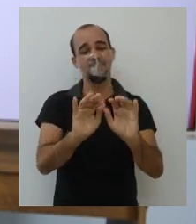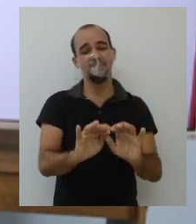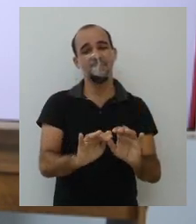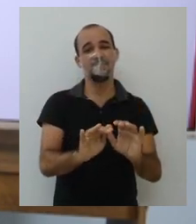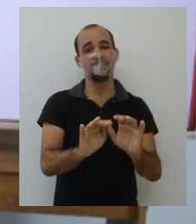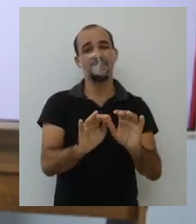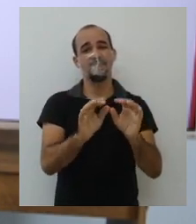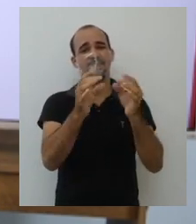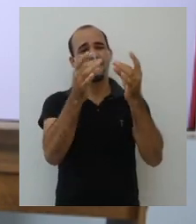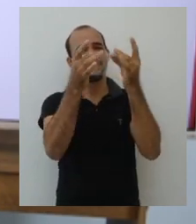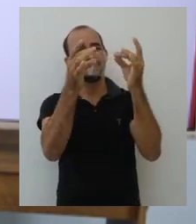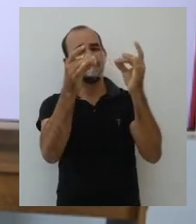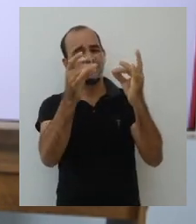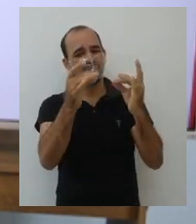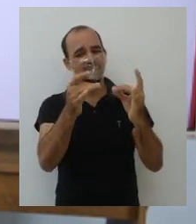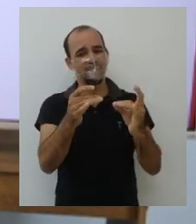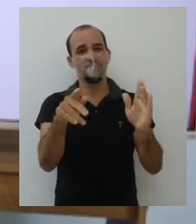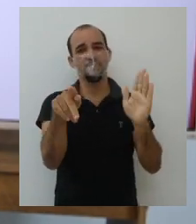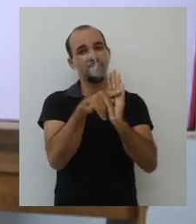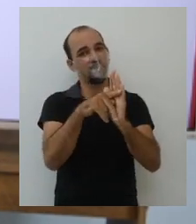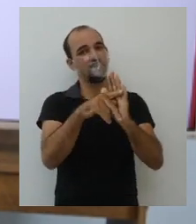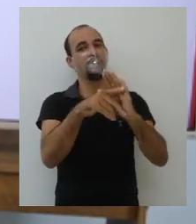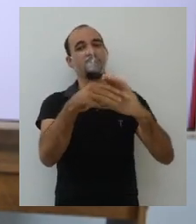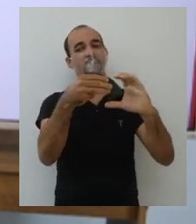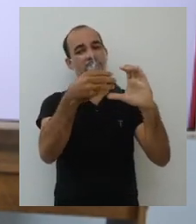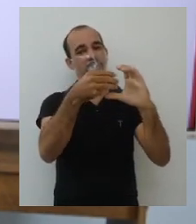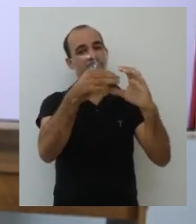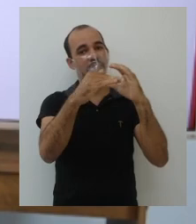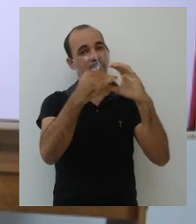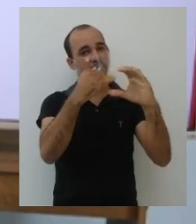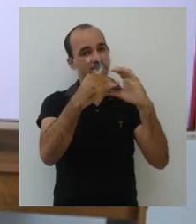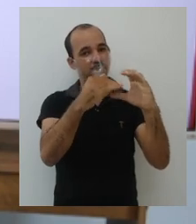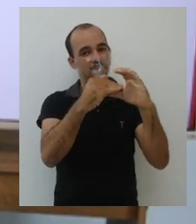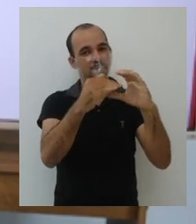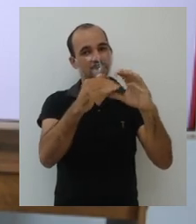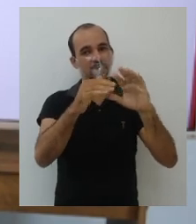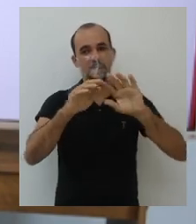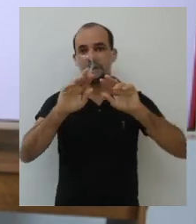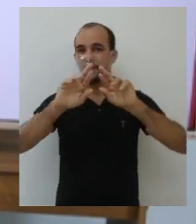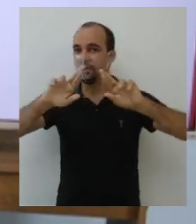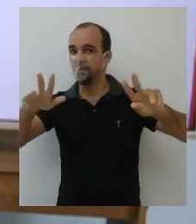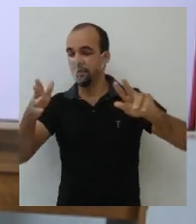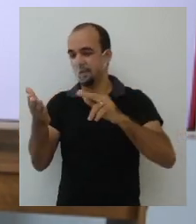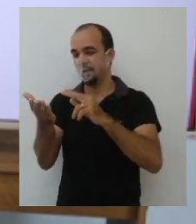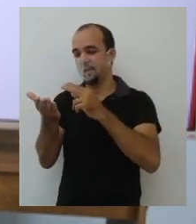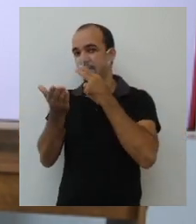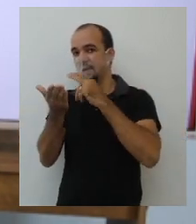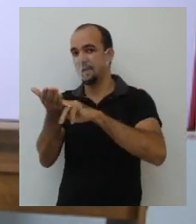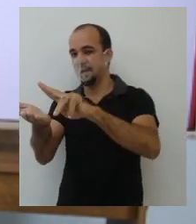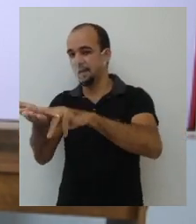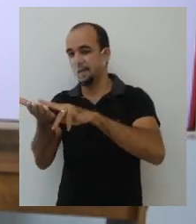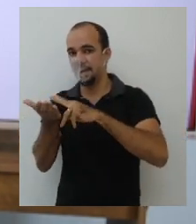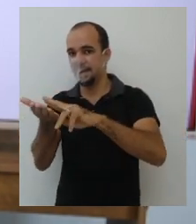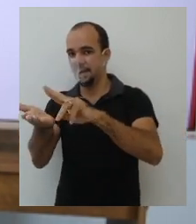uns detalhes, ele não é igual a uma carta, que a gente sempre tenta comparar esses dois gêneros